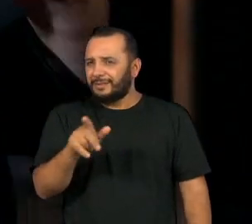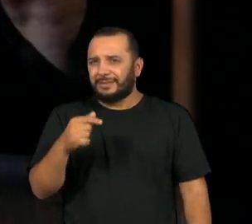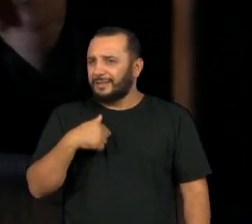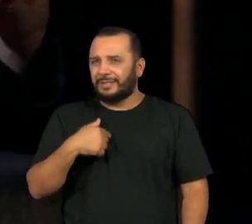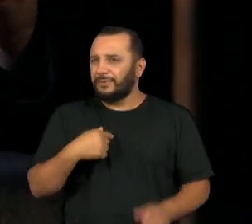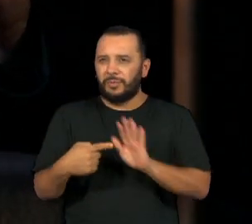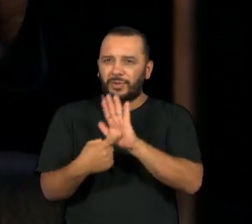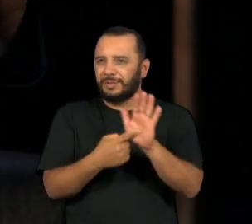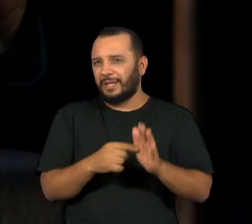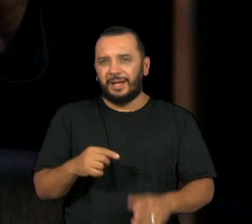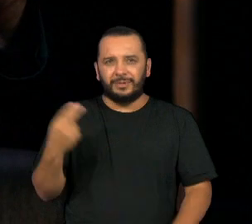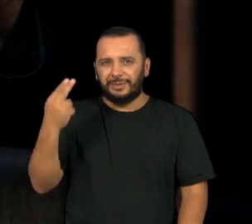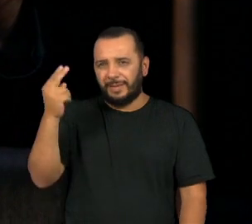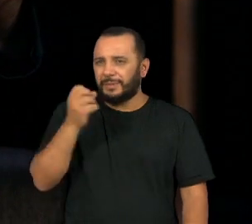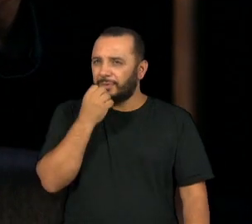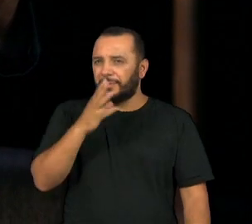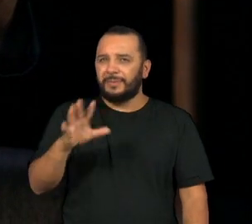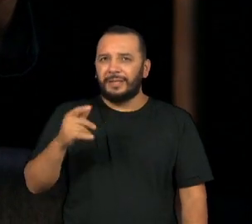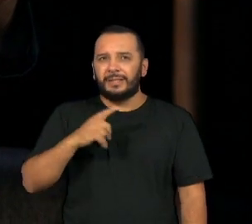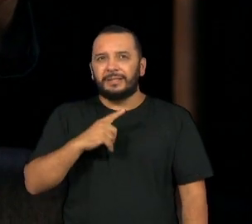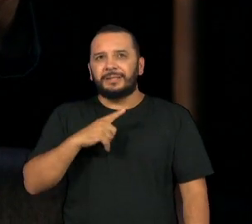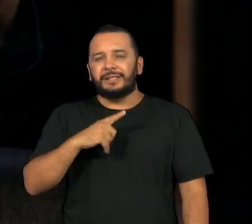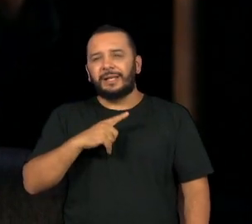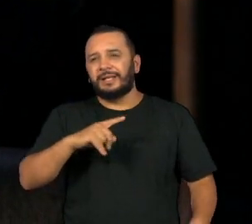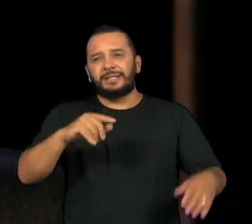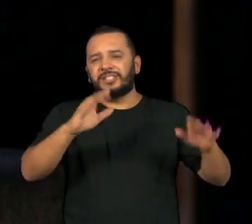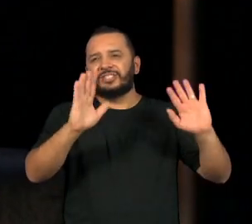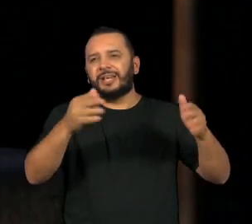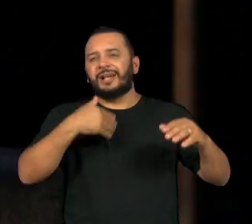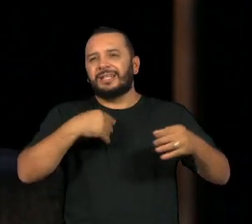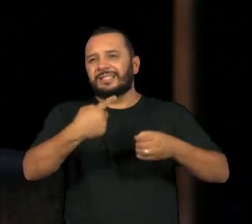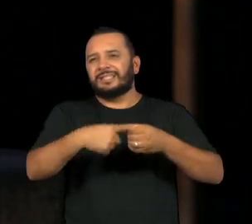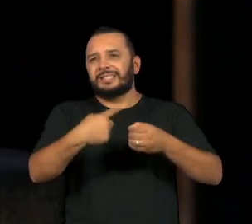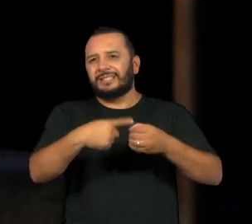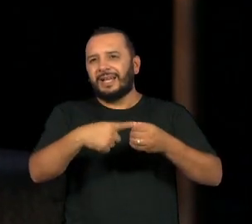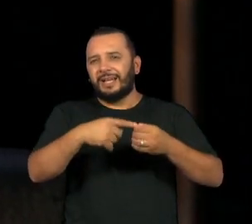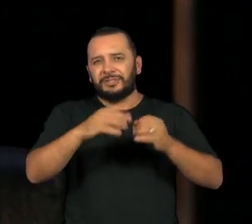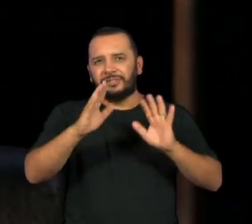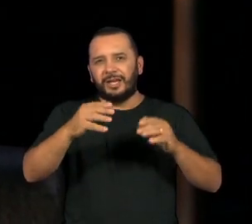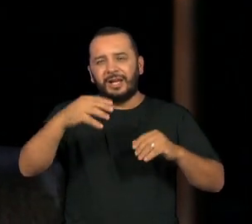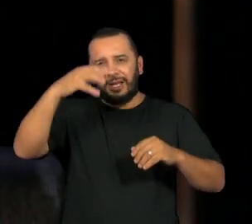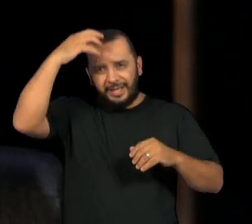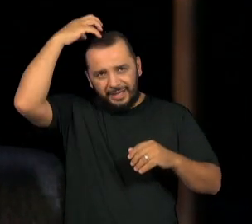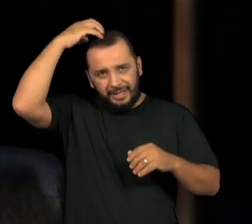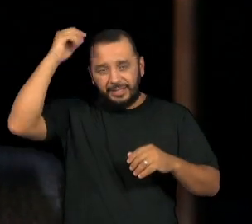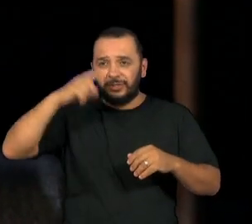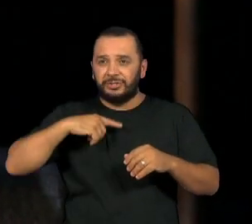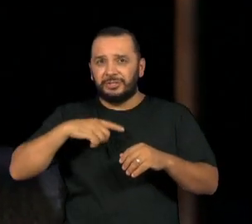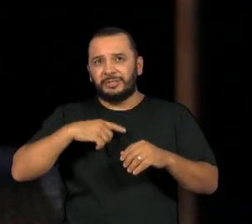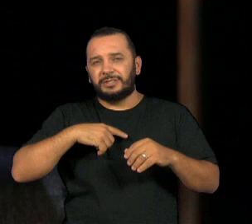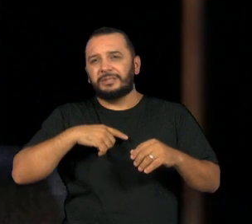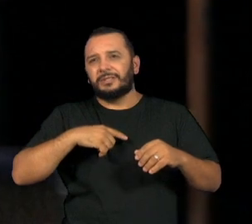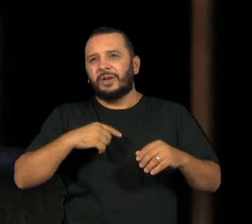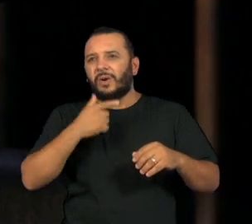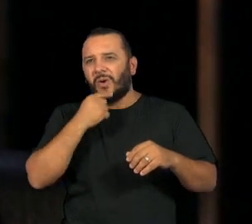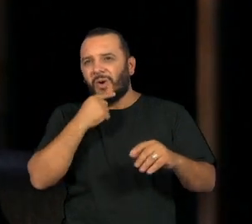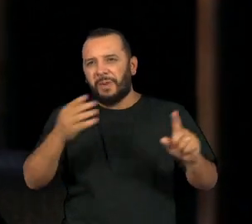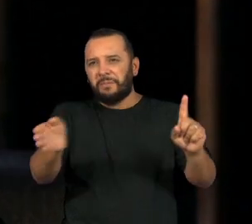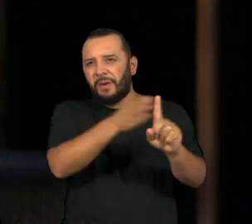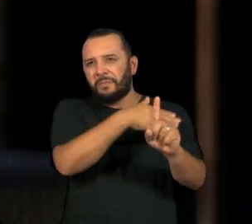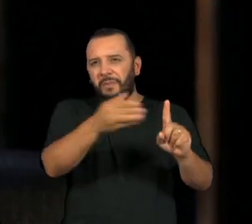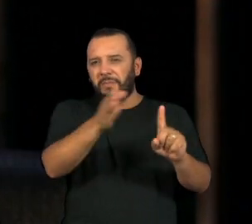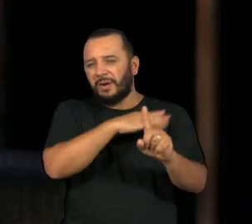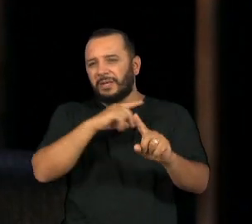bem. Uma cidade medieval, e aí vinha um meteoro, assim, tinha um carcereiro judiando dessa menina, aí vinha